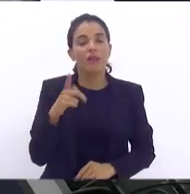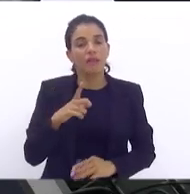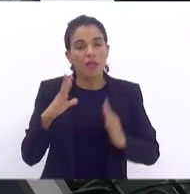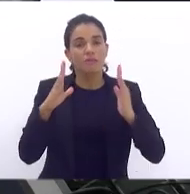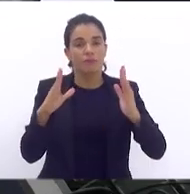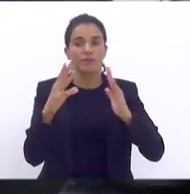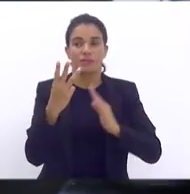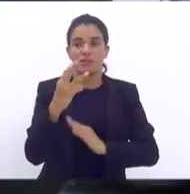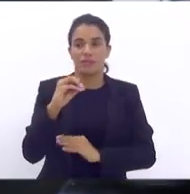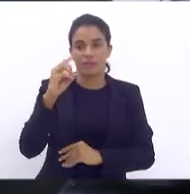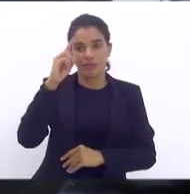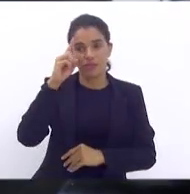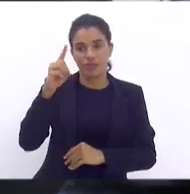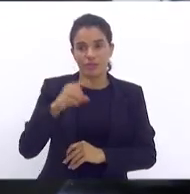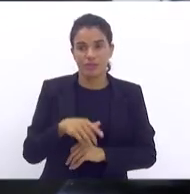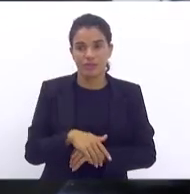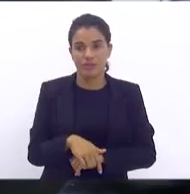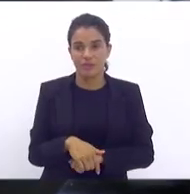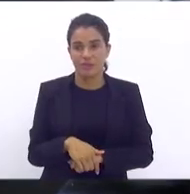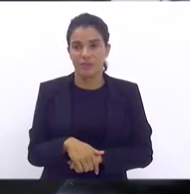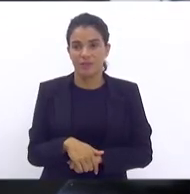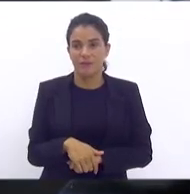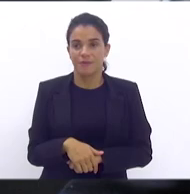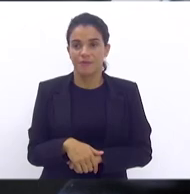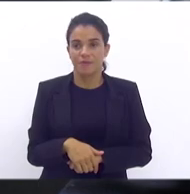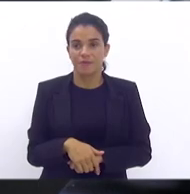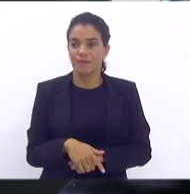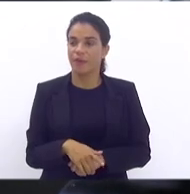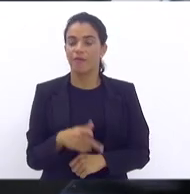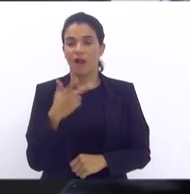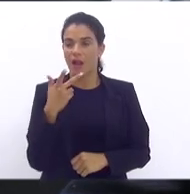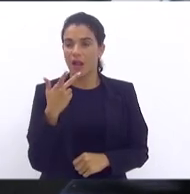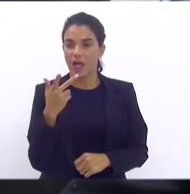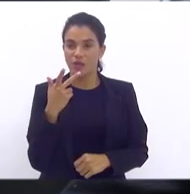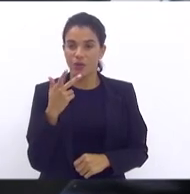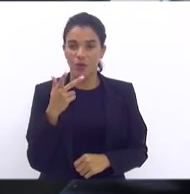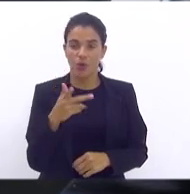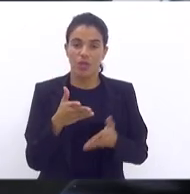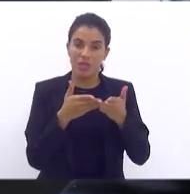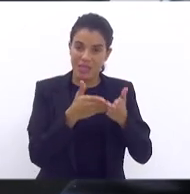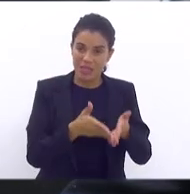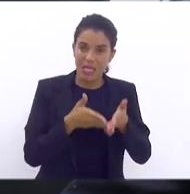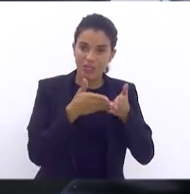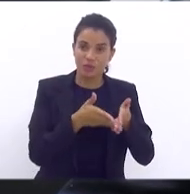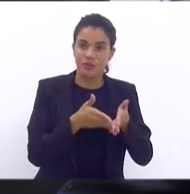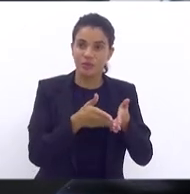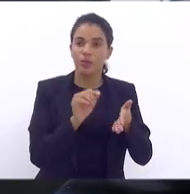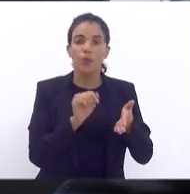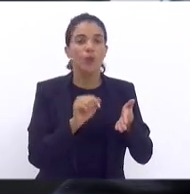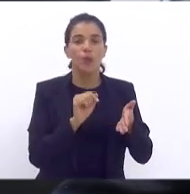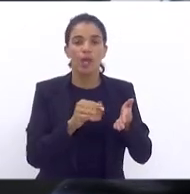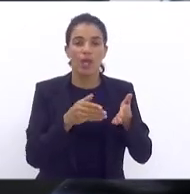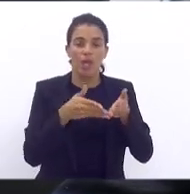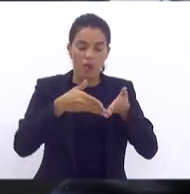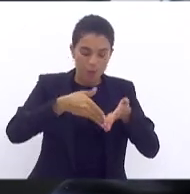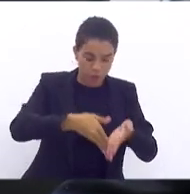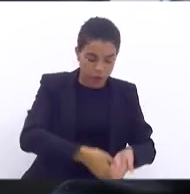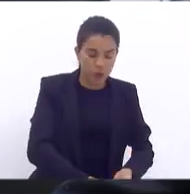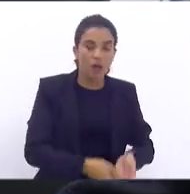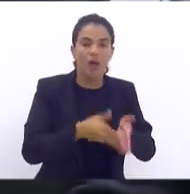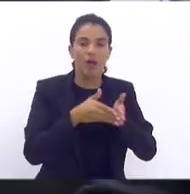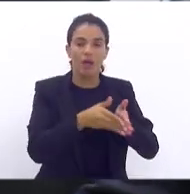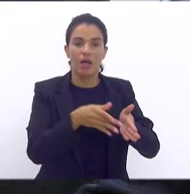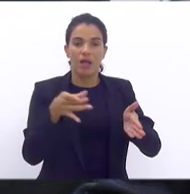prazo, é 30 dias. E diz bem claro aqui, considerando acidente de navegação. O que é acidente de navegação? Naufrágio,